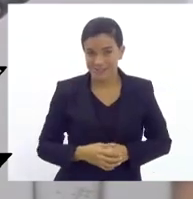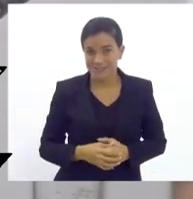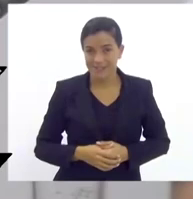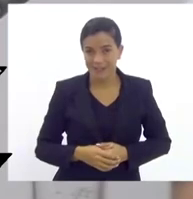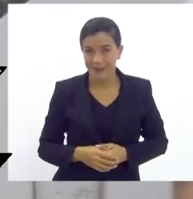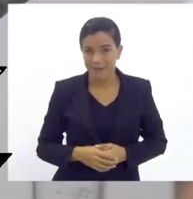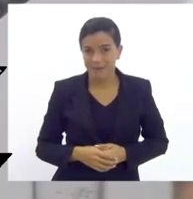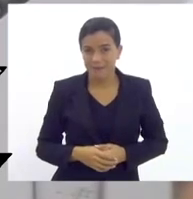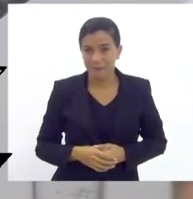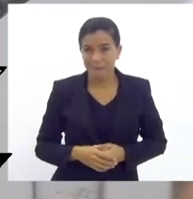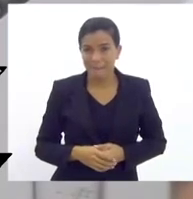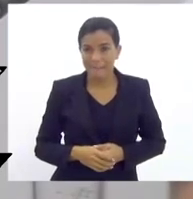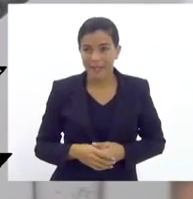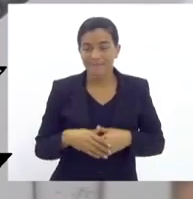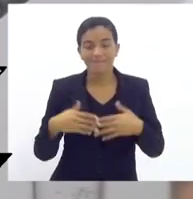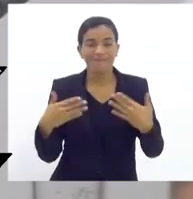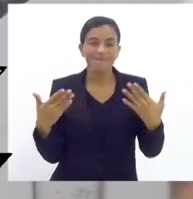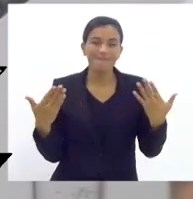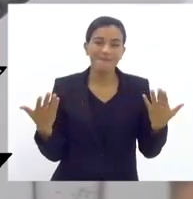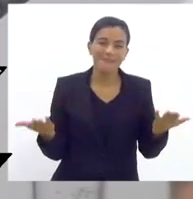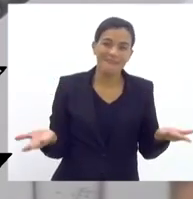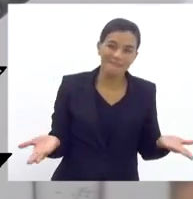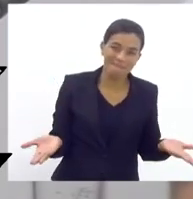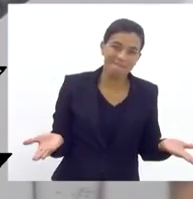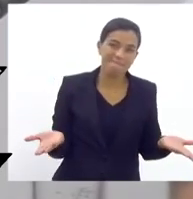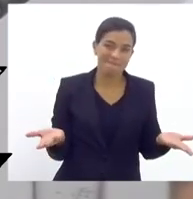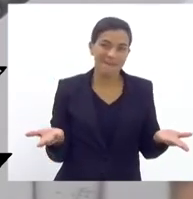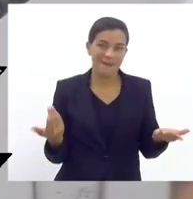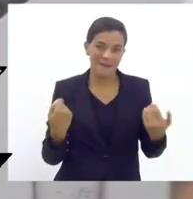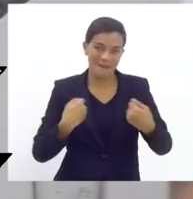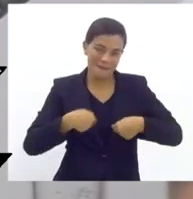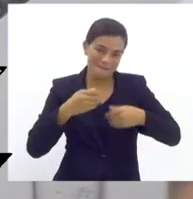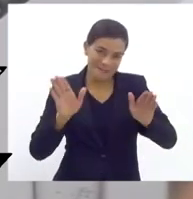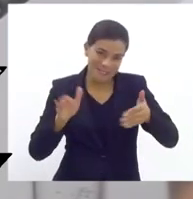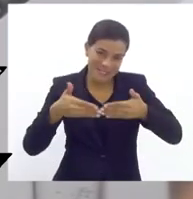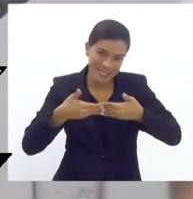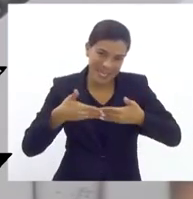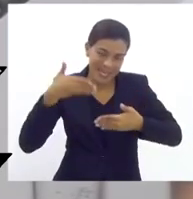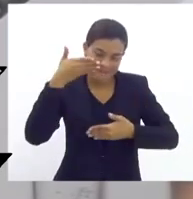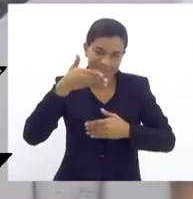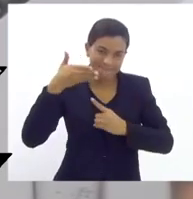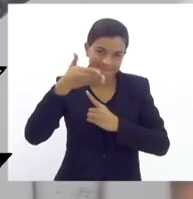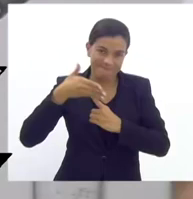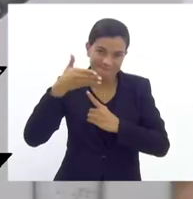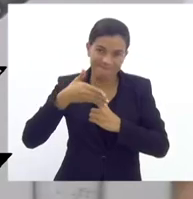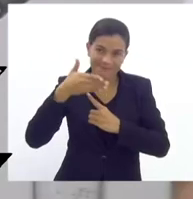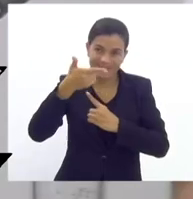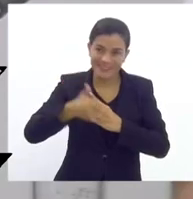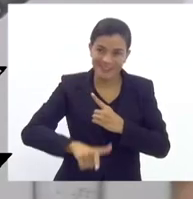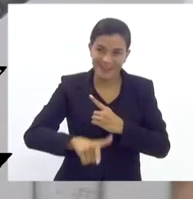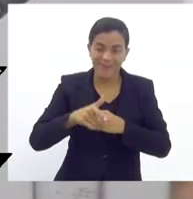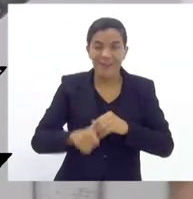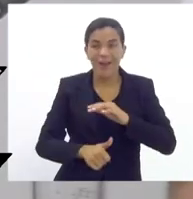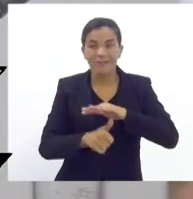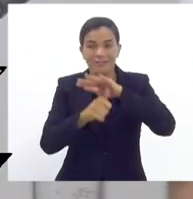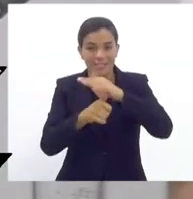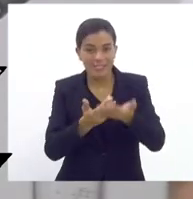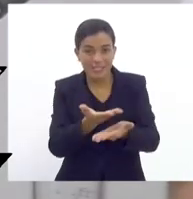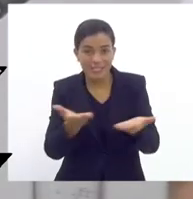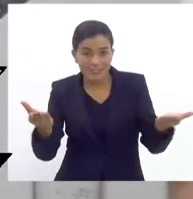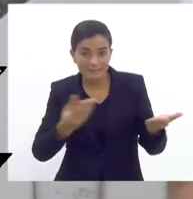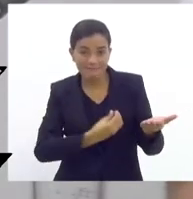eu quero não poderia ser agora mas eu precisava ser a minha falada mais uma vez liderança que estão aqui